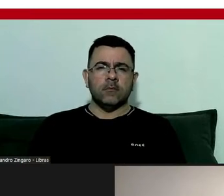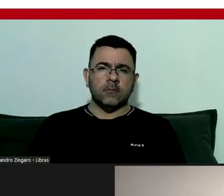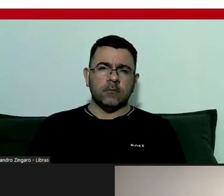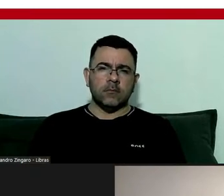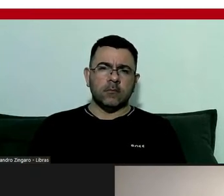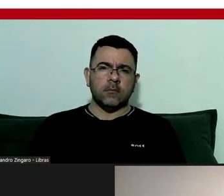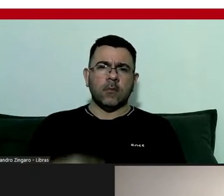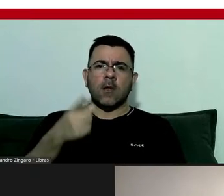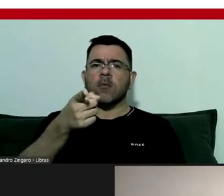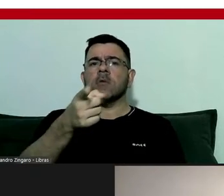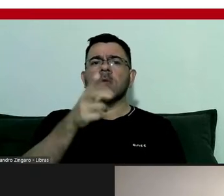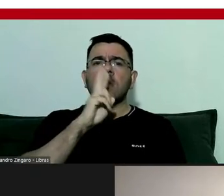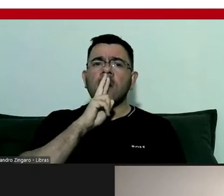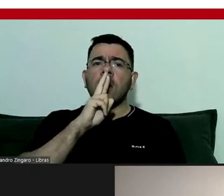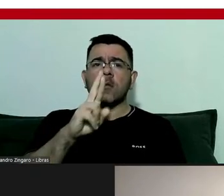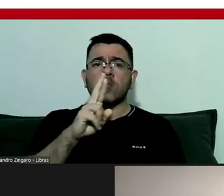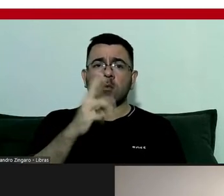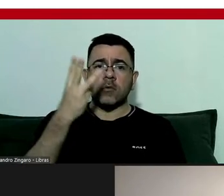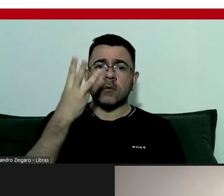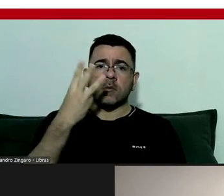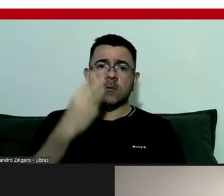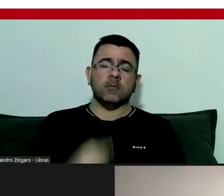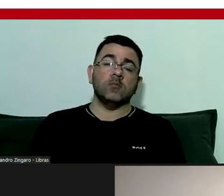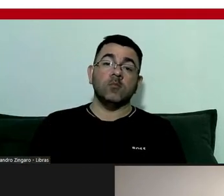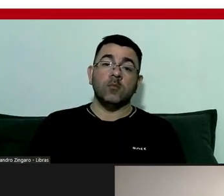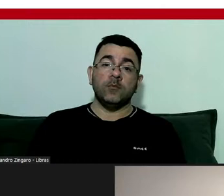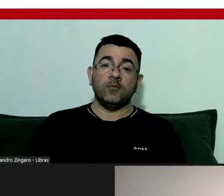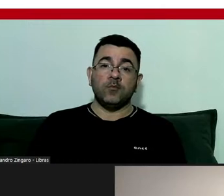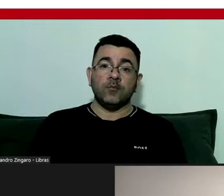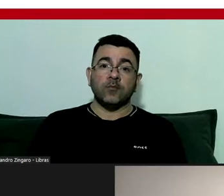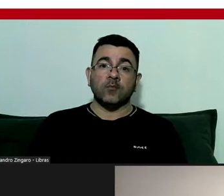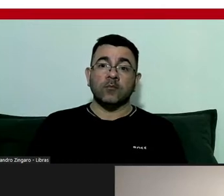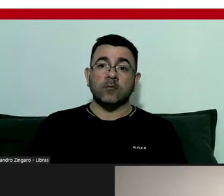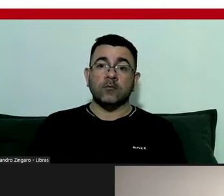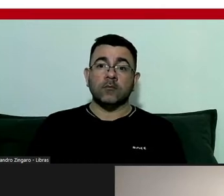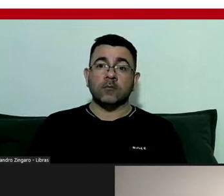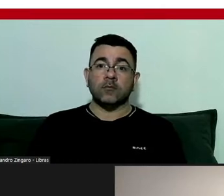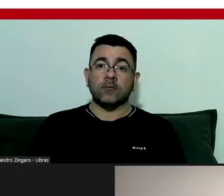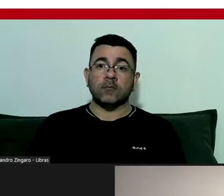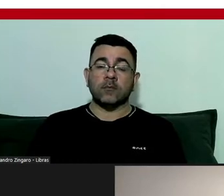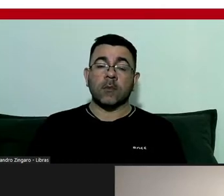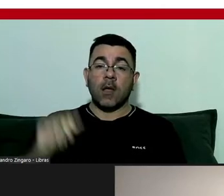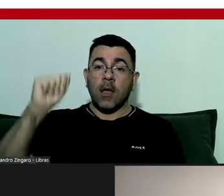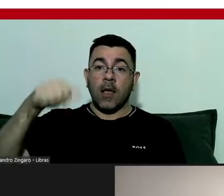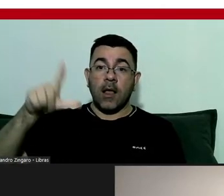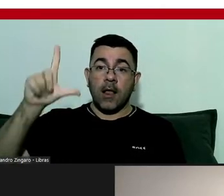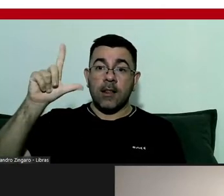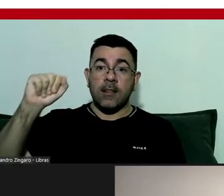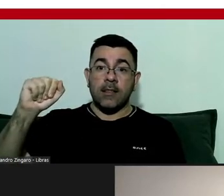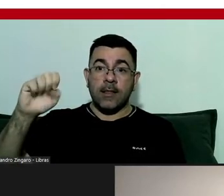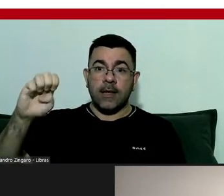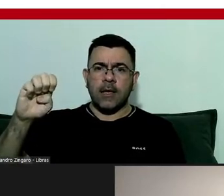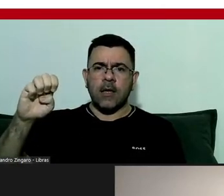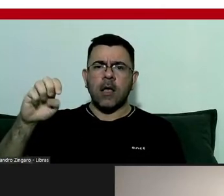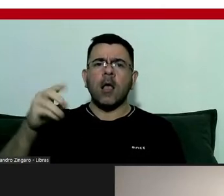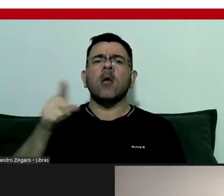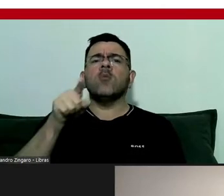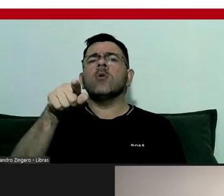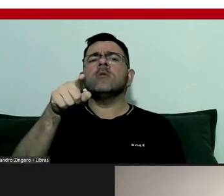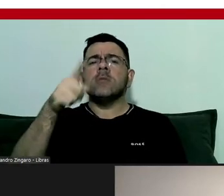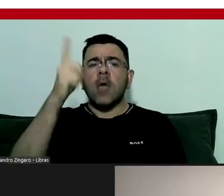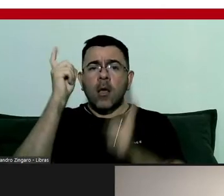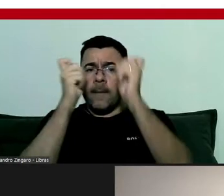responder e aí a gente vai passando né o alemax pergunta qual foi a sua maior dificuldade ao